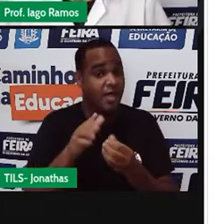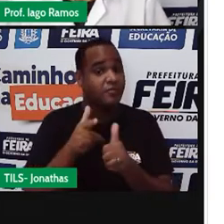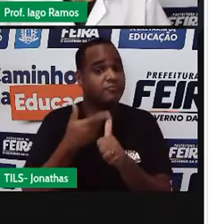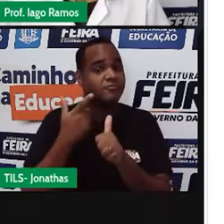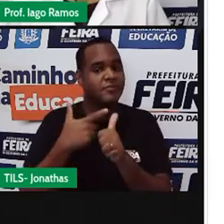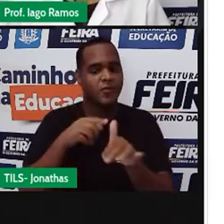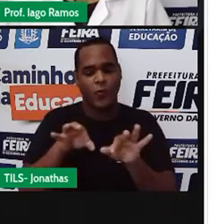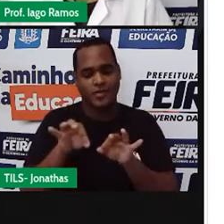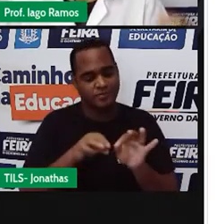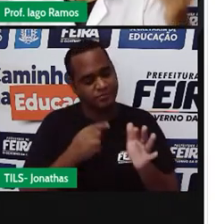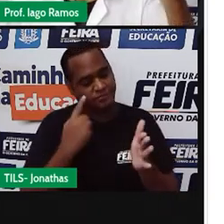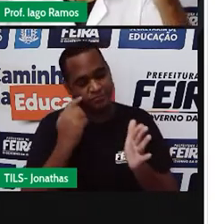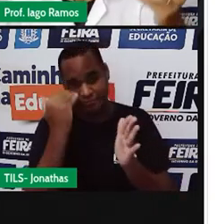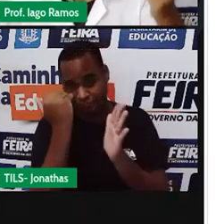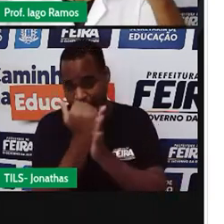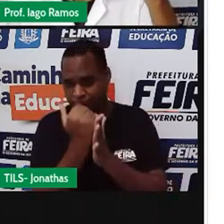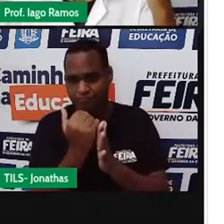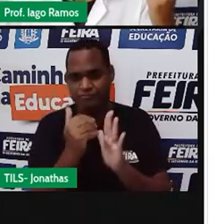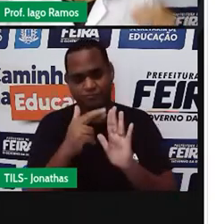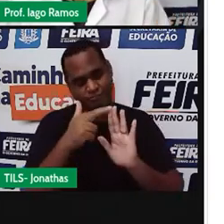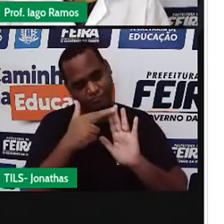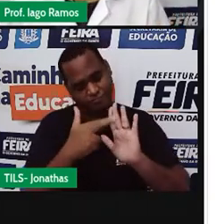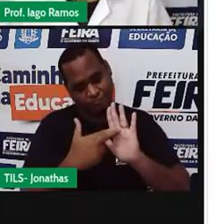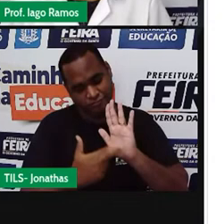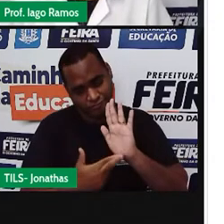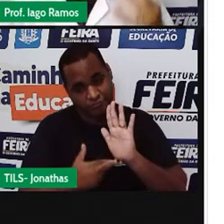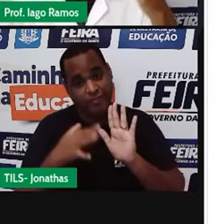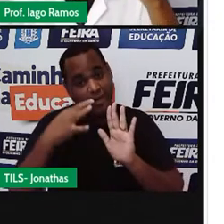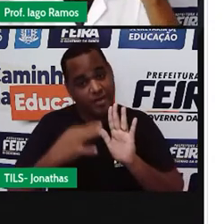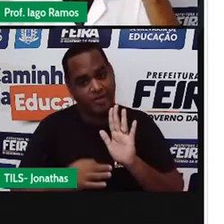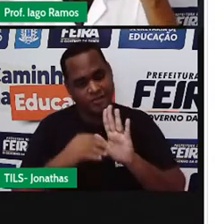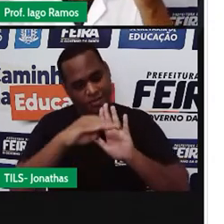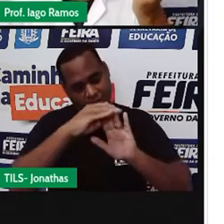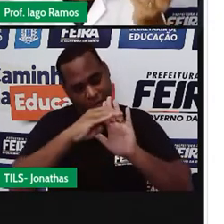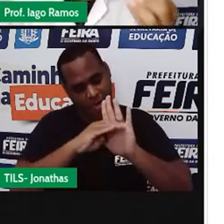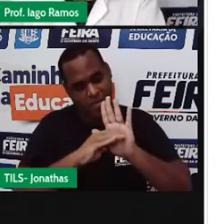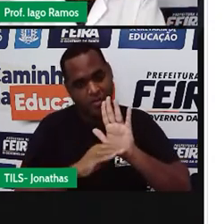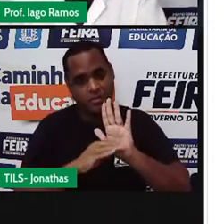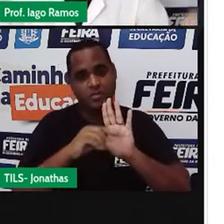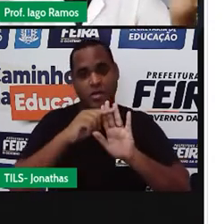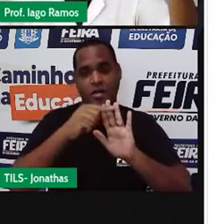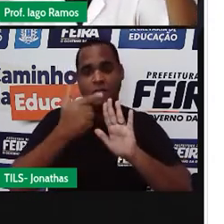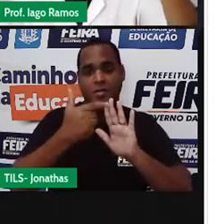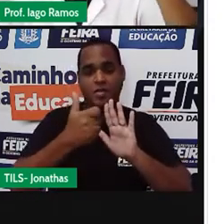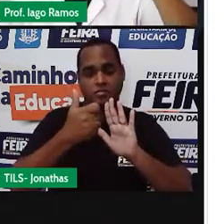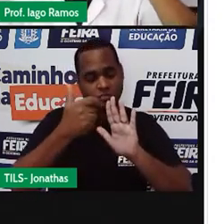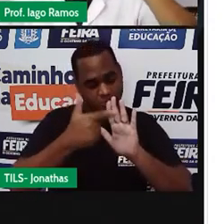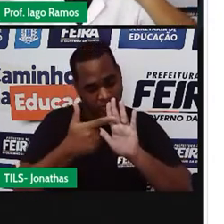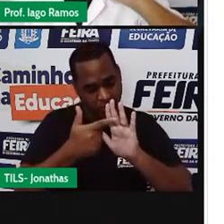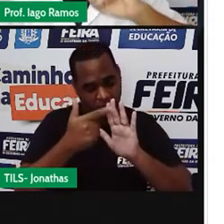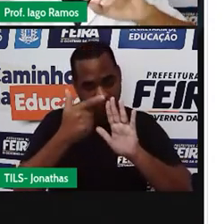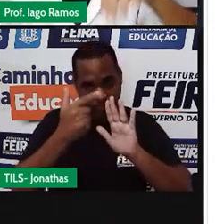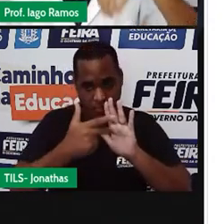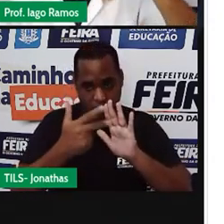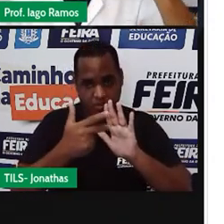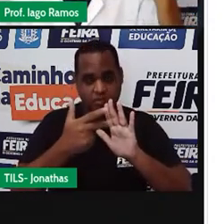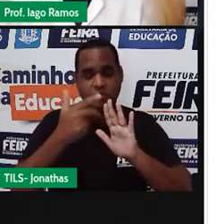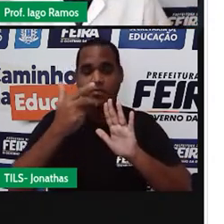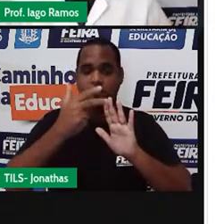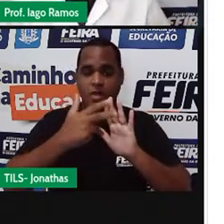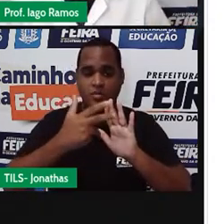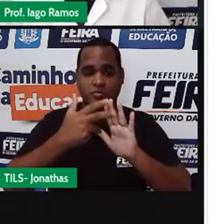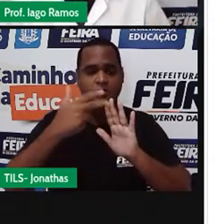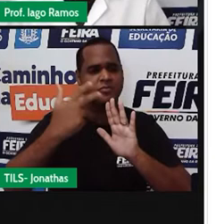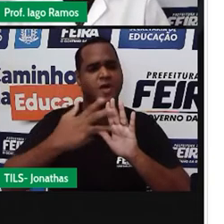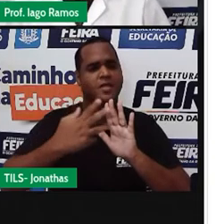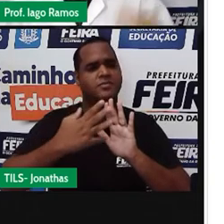a gente obedece uma ordem de Passos tem um primeiro passo depois o segundo passo depois